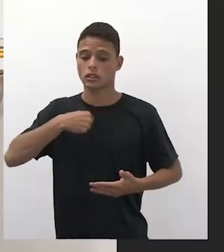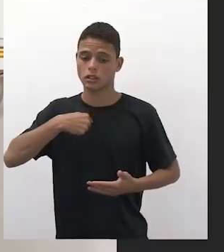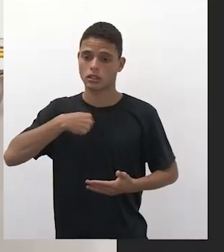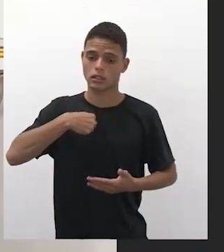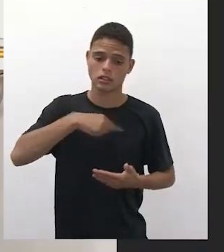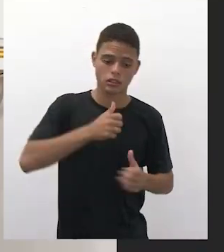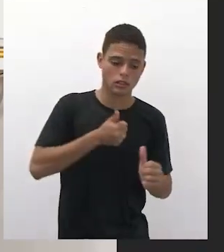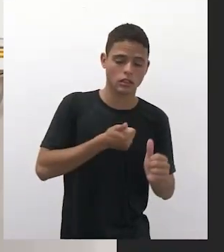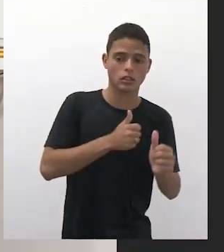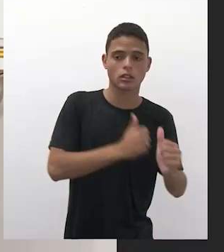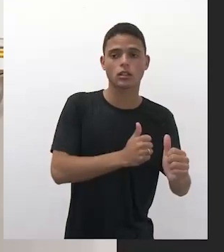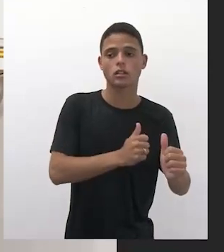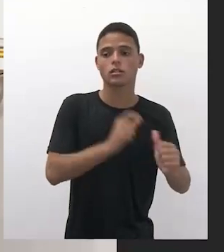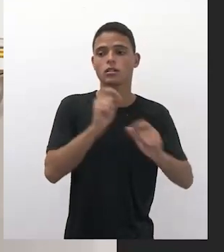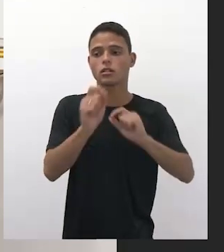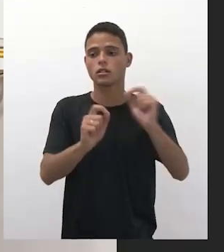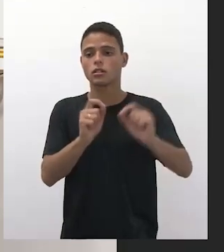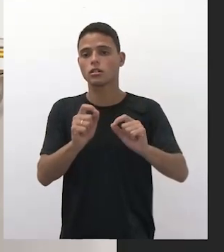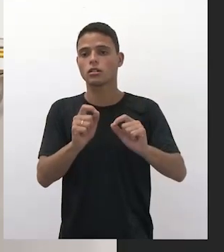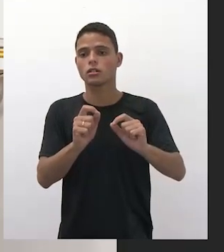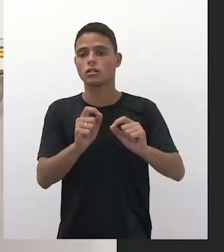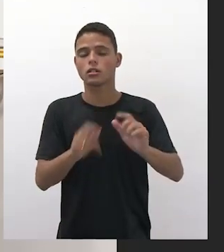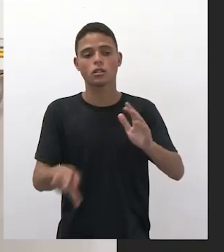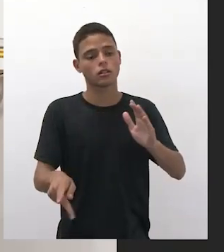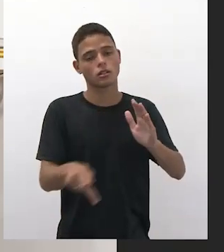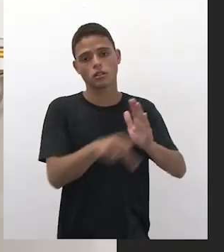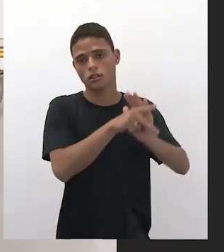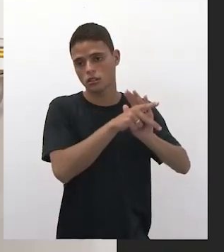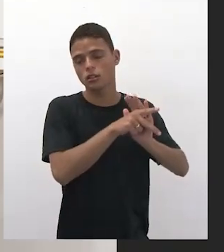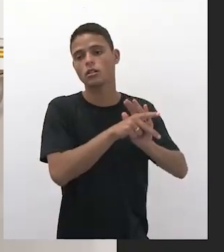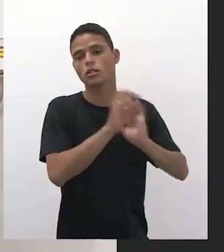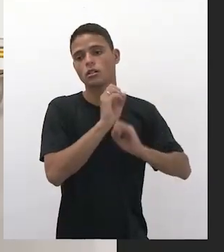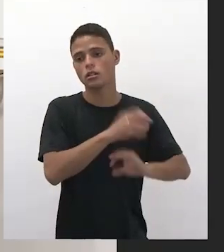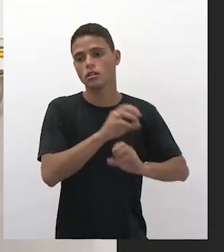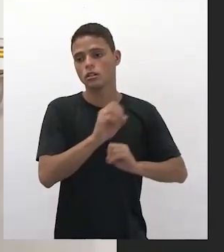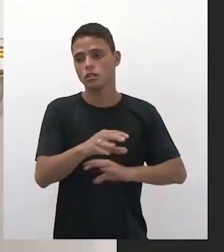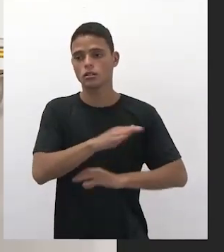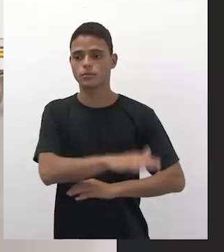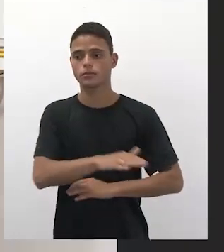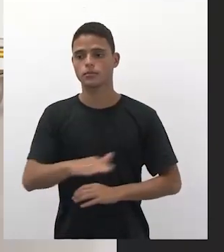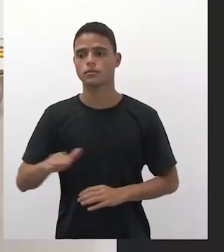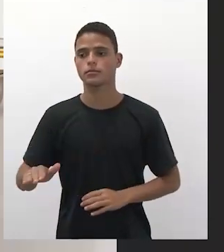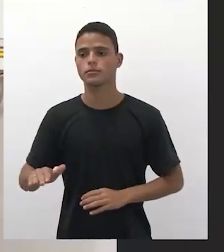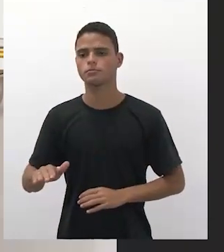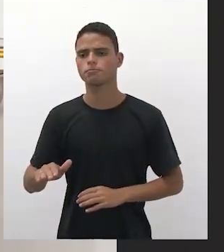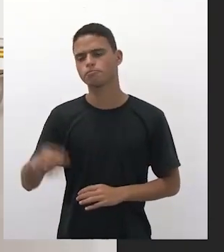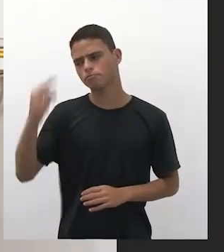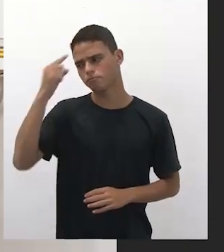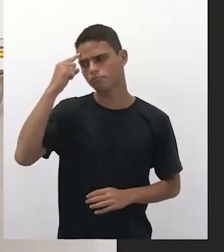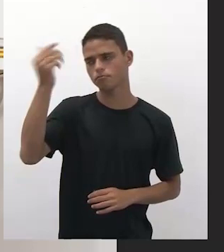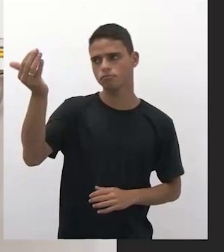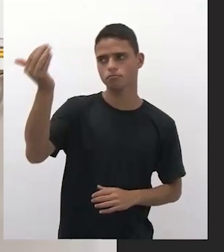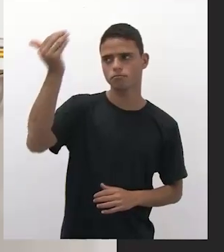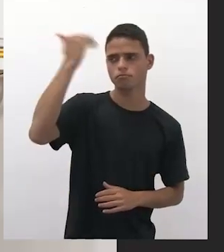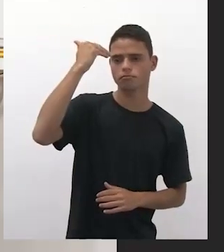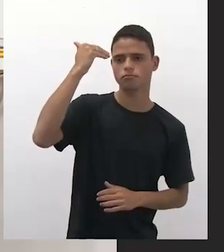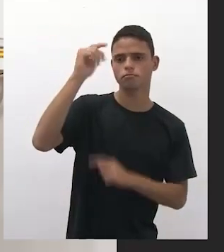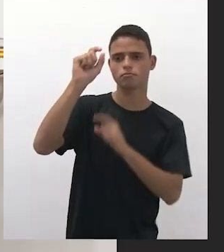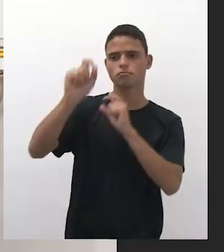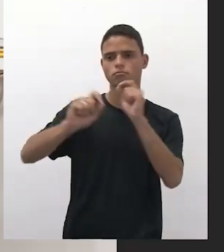era voltada ali para a educação do primário, né? Aí o que passou na minha cabeça, a gente,